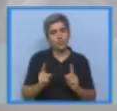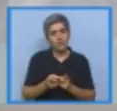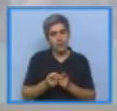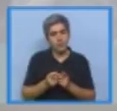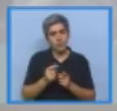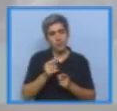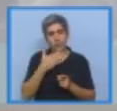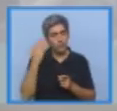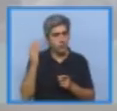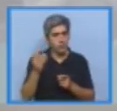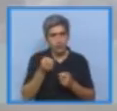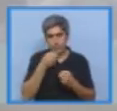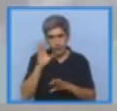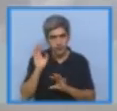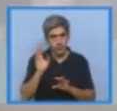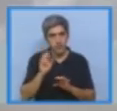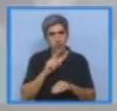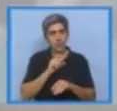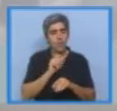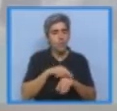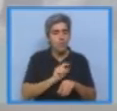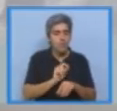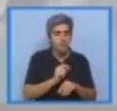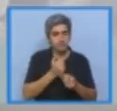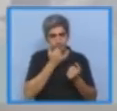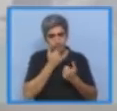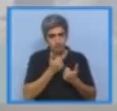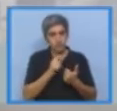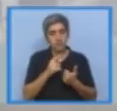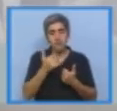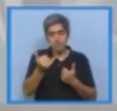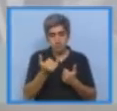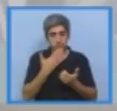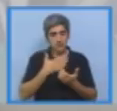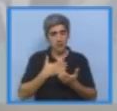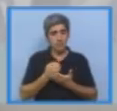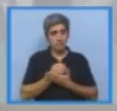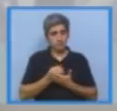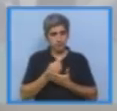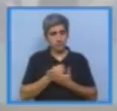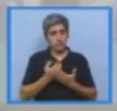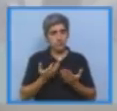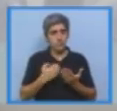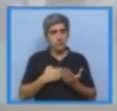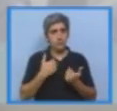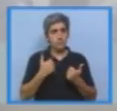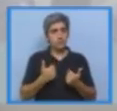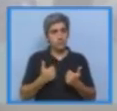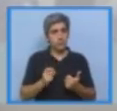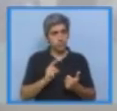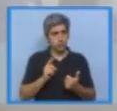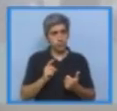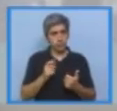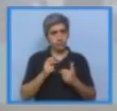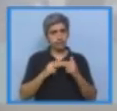pode dar um certo prazer momentâneo, mas depois percebemos que fica um vazio e que essa relação não nos completa, não é? Uma relação que realmente